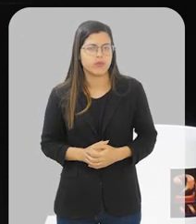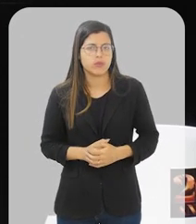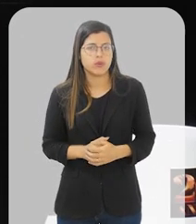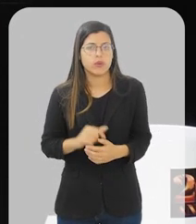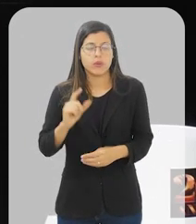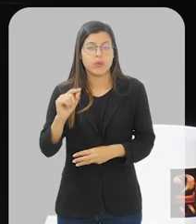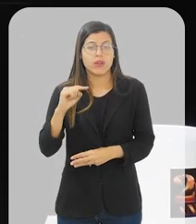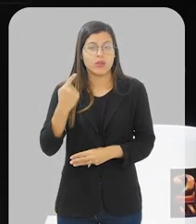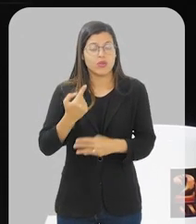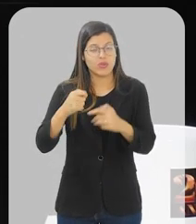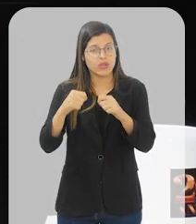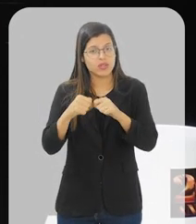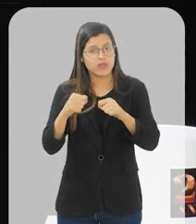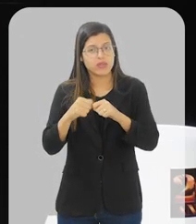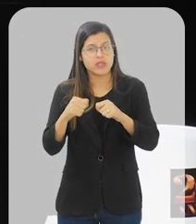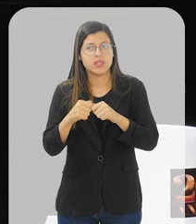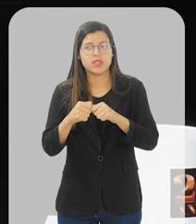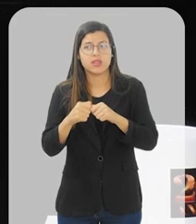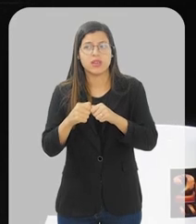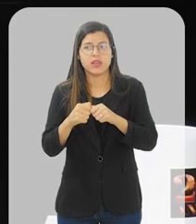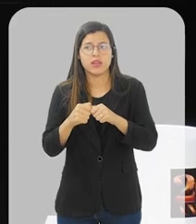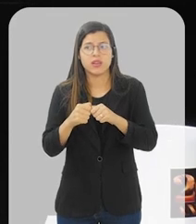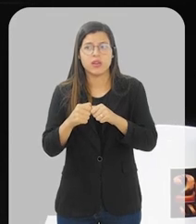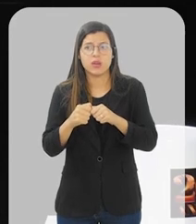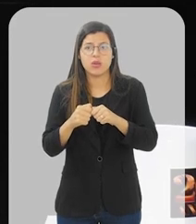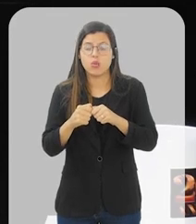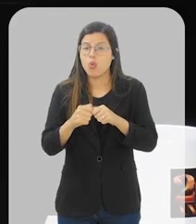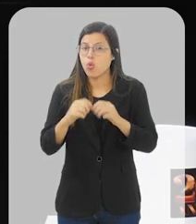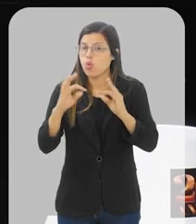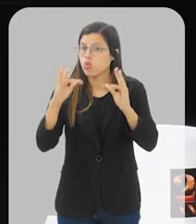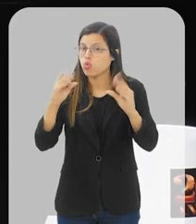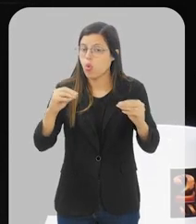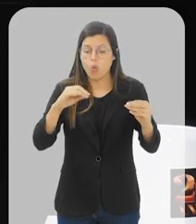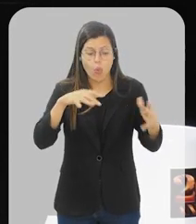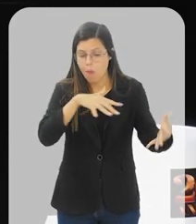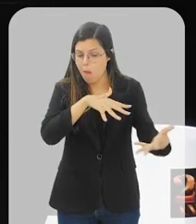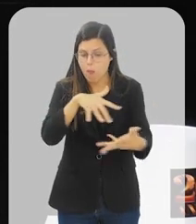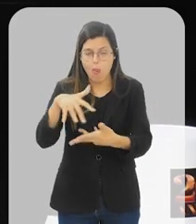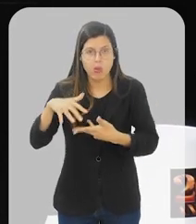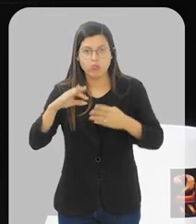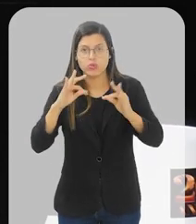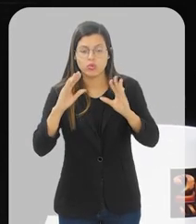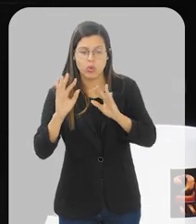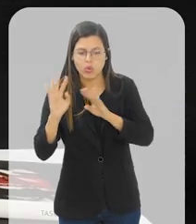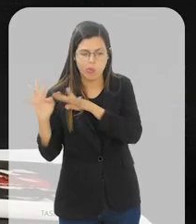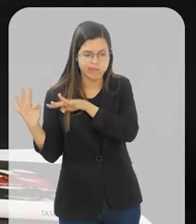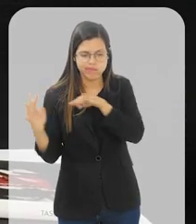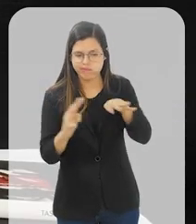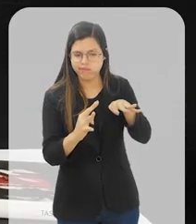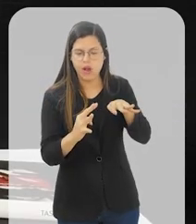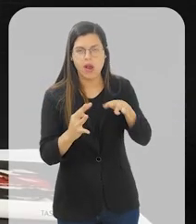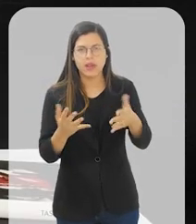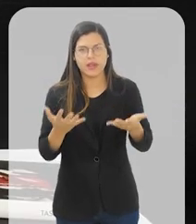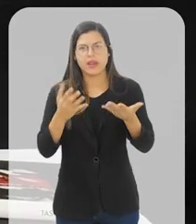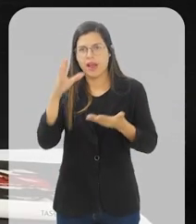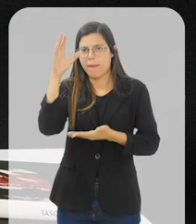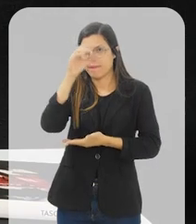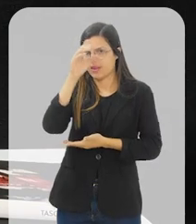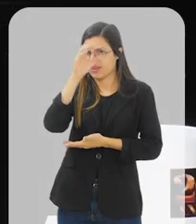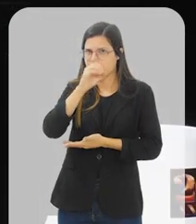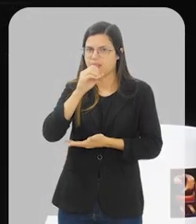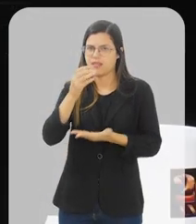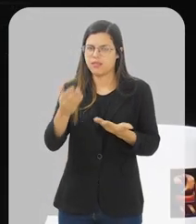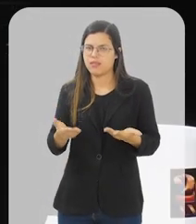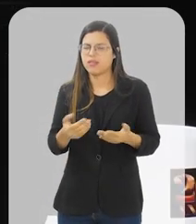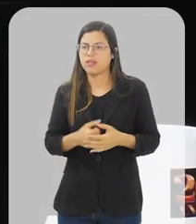O que a gente faz é lindo, o mundo todo está de olho, o mundo todo quer aprender.